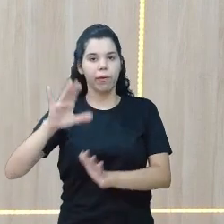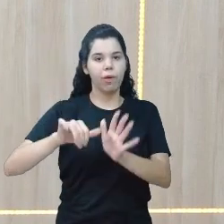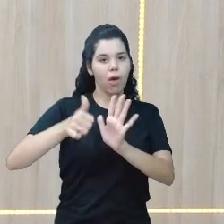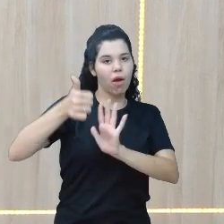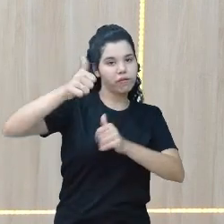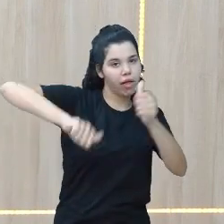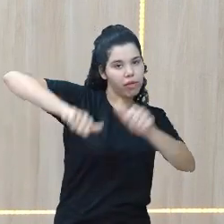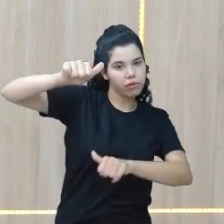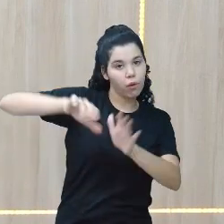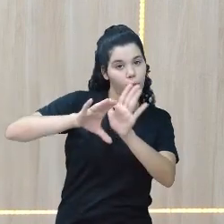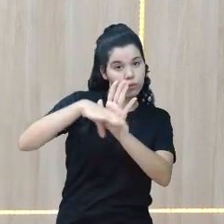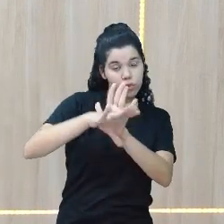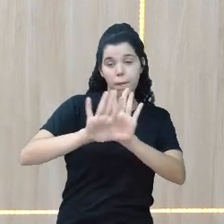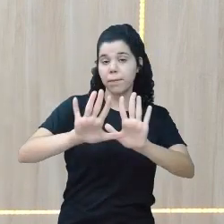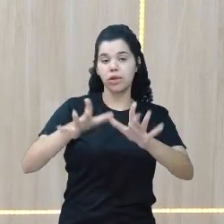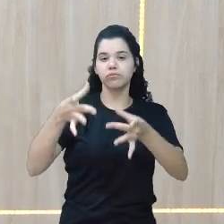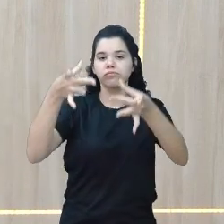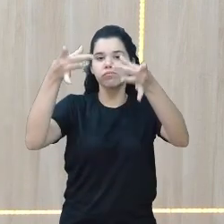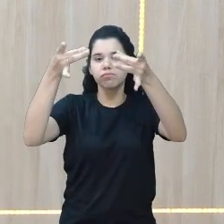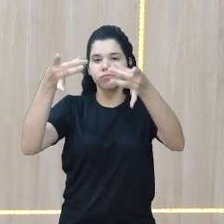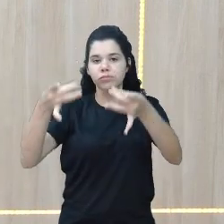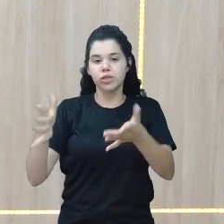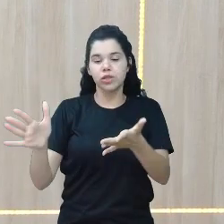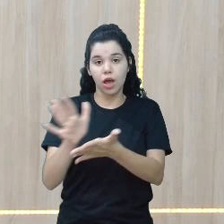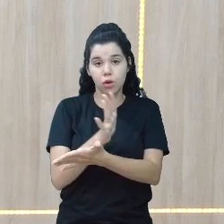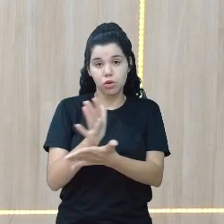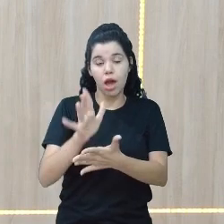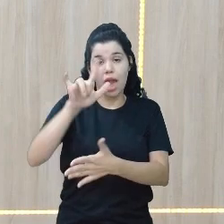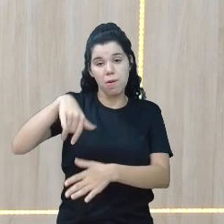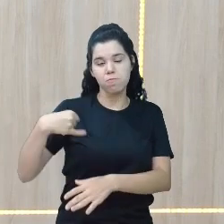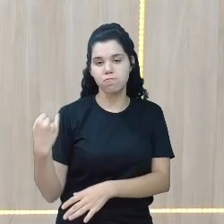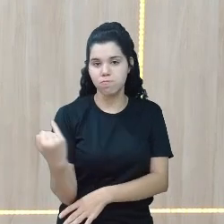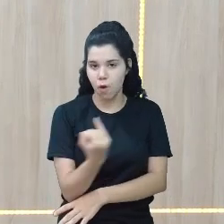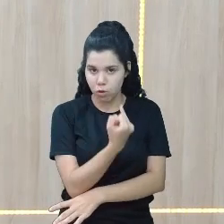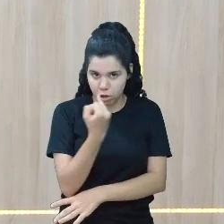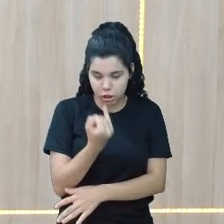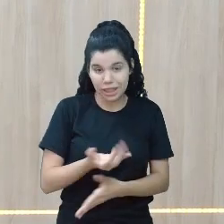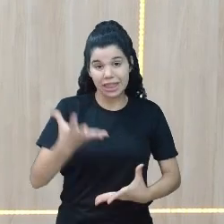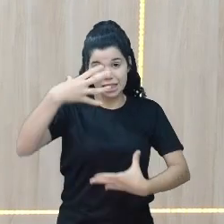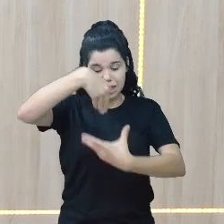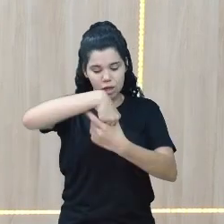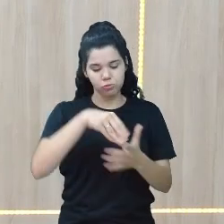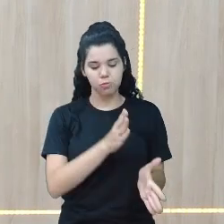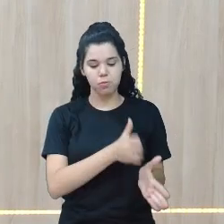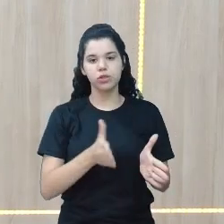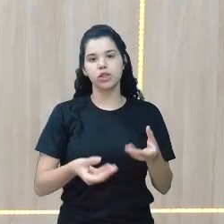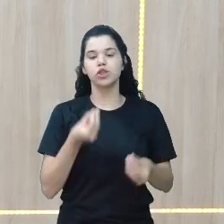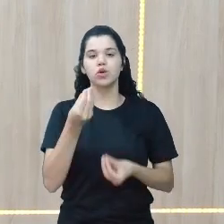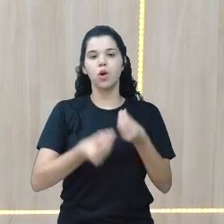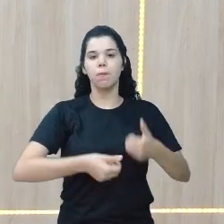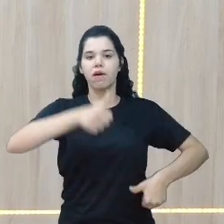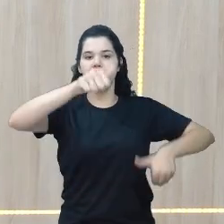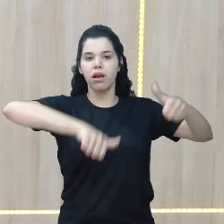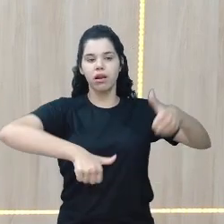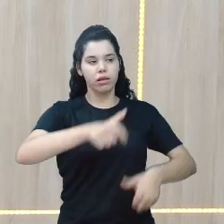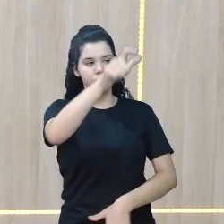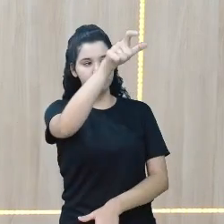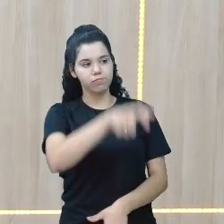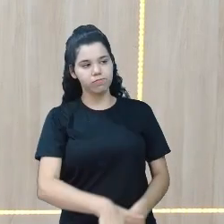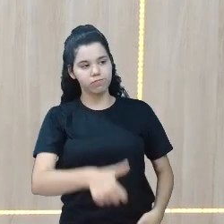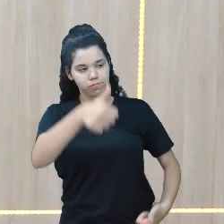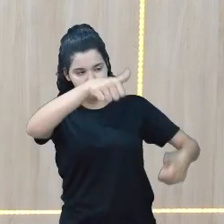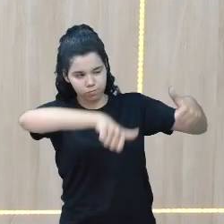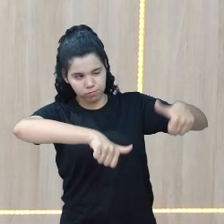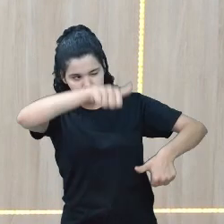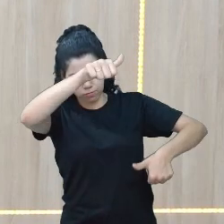avaliação, mas detalhes que fazem a diferença quando a gente pensa no processo de avaliação, em perceber o estudante,